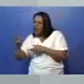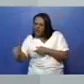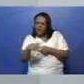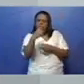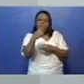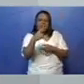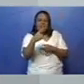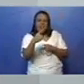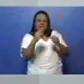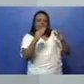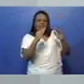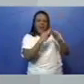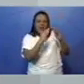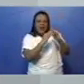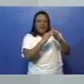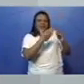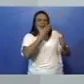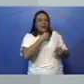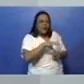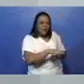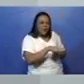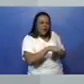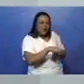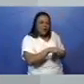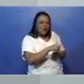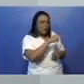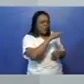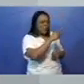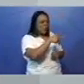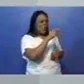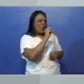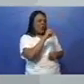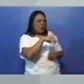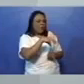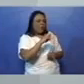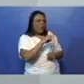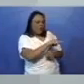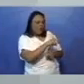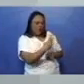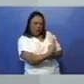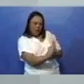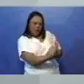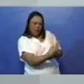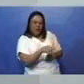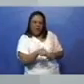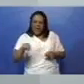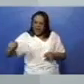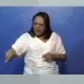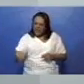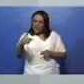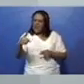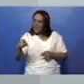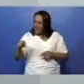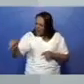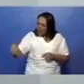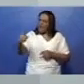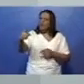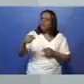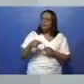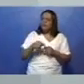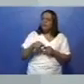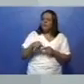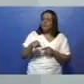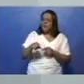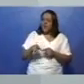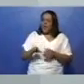aí, quando ele chegou lá e viu a Pandora, ele falou, nossa, não resistiu e abrigou a Pandora na casa dele.